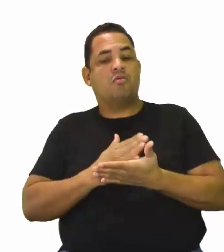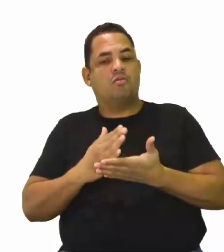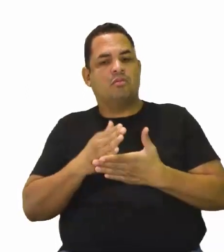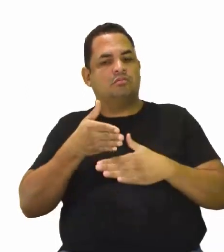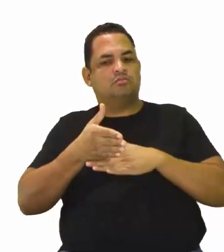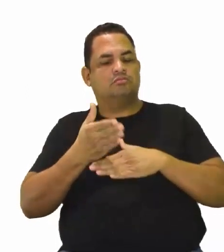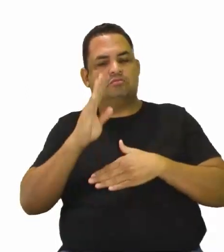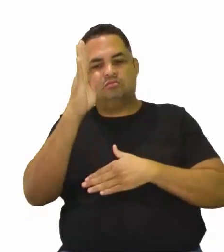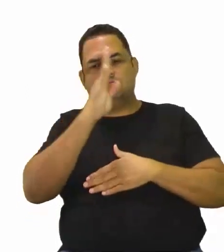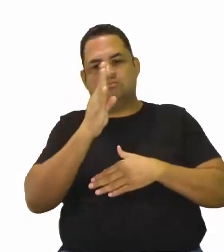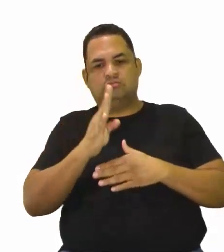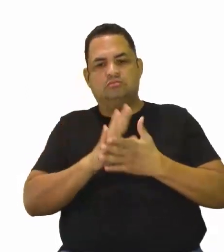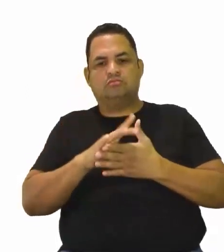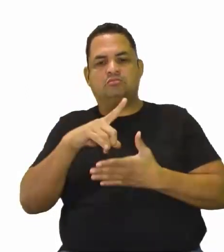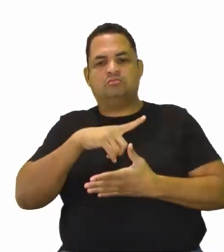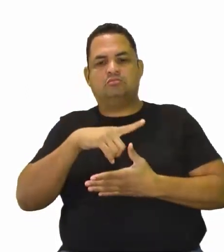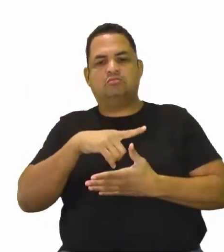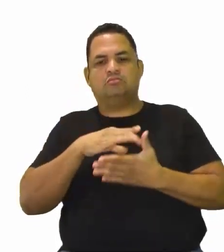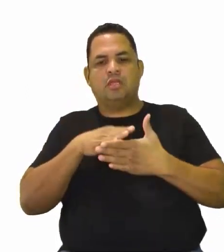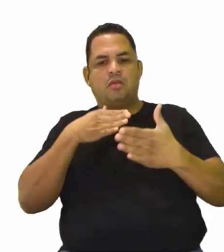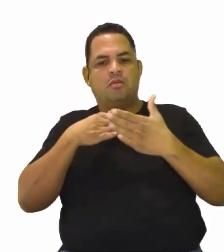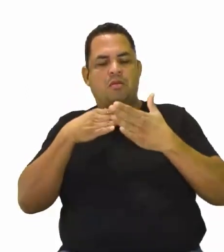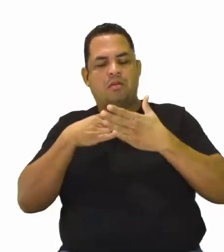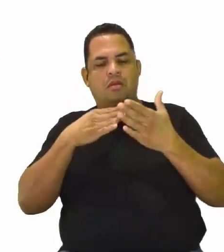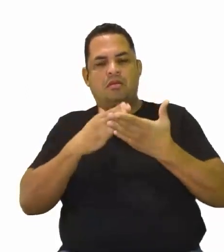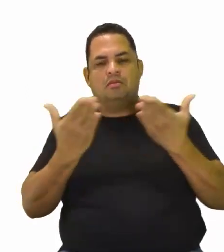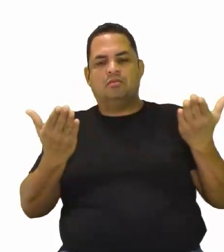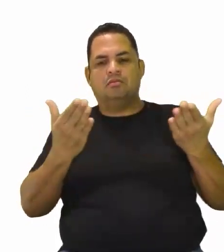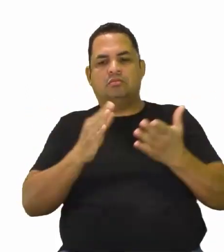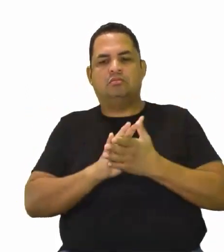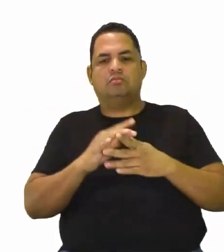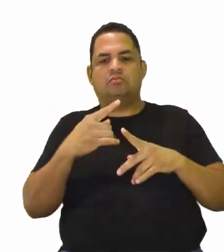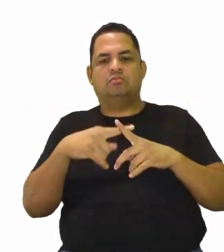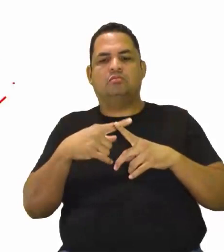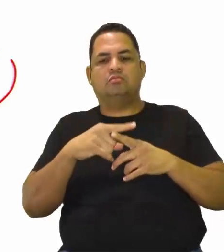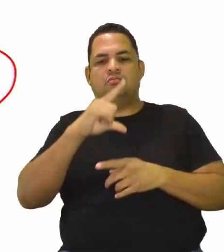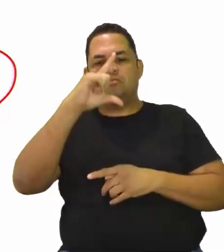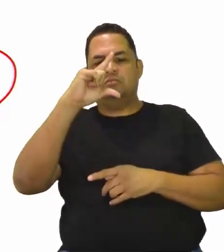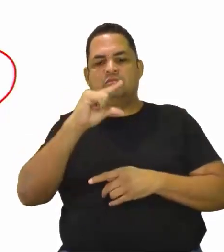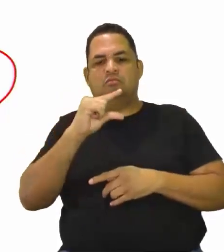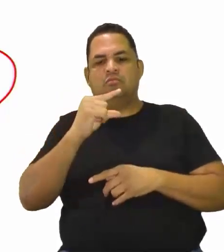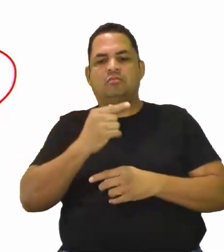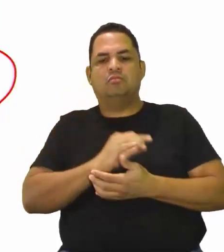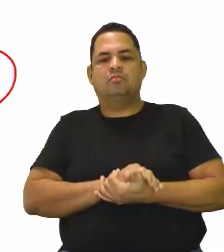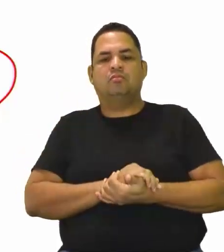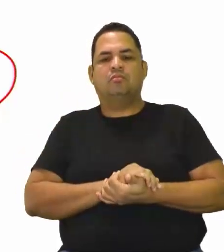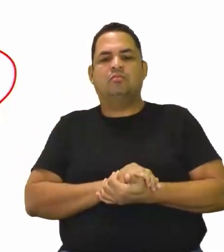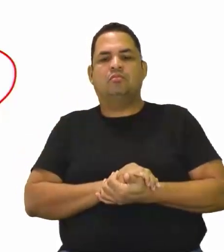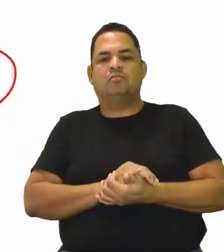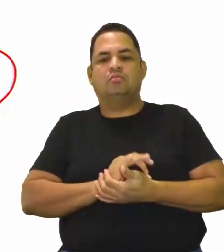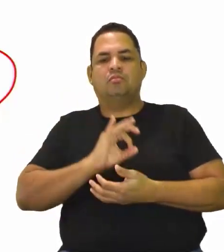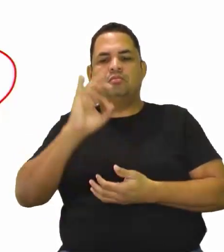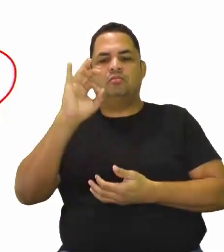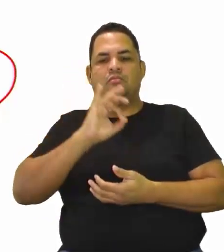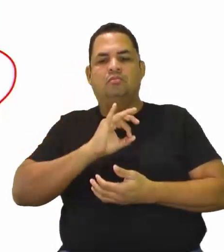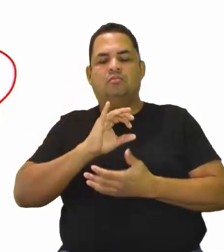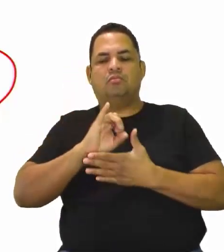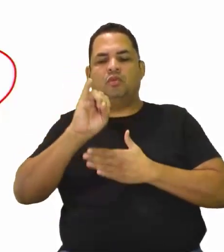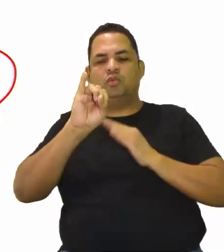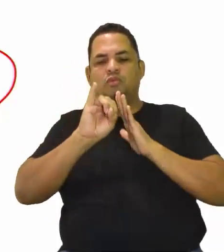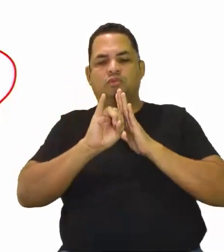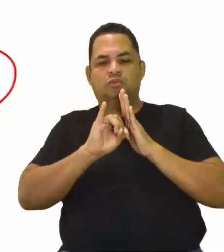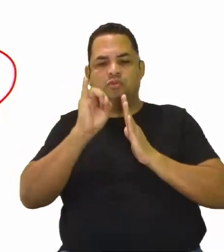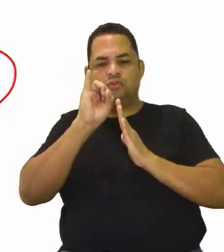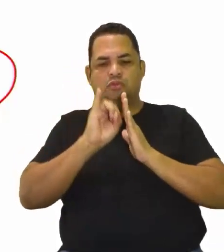Brasil. Tem aí uma barreira para entrar no Brasil, porque ele queria diminuir os impostos sobre a indústria